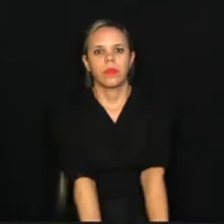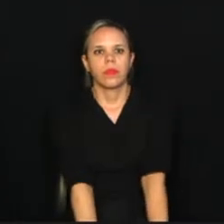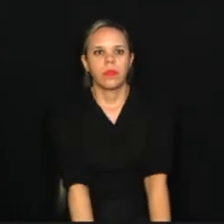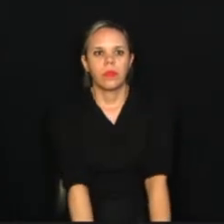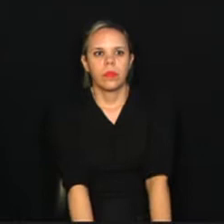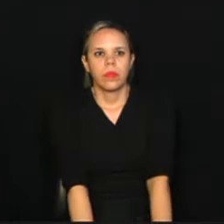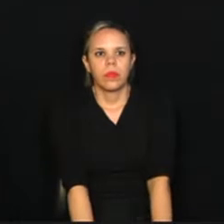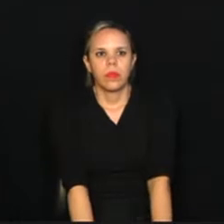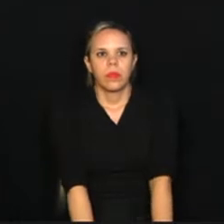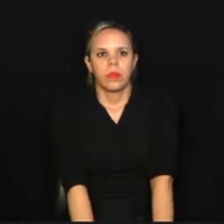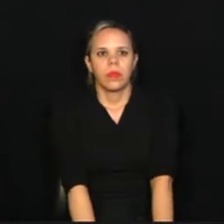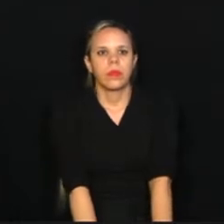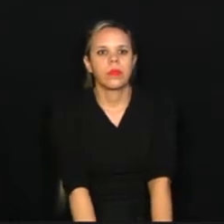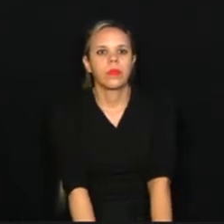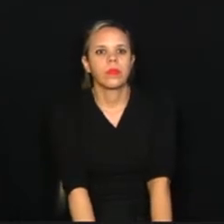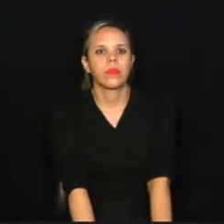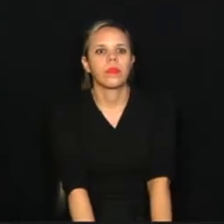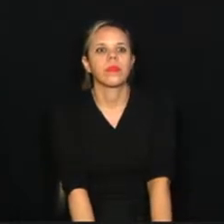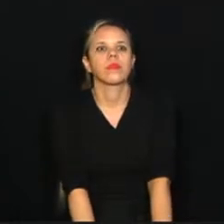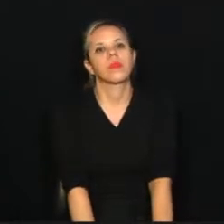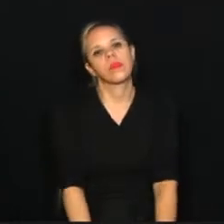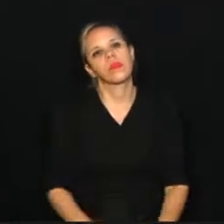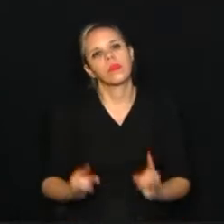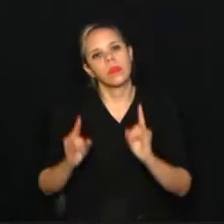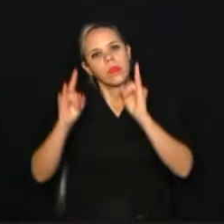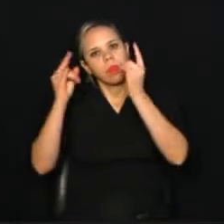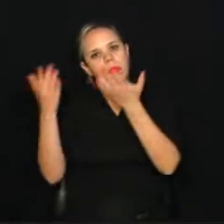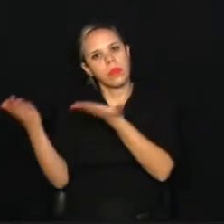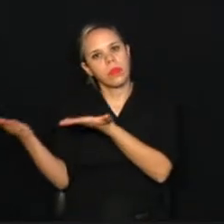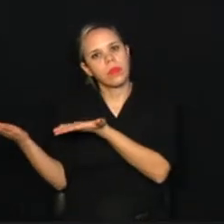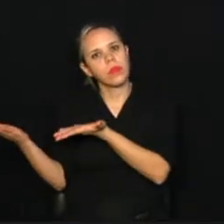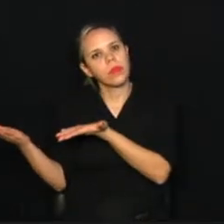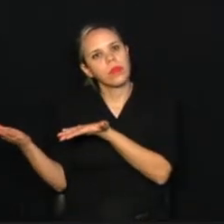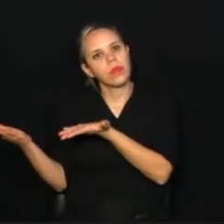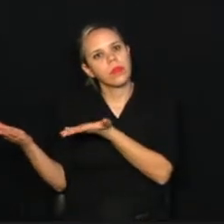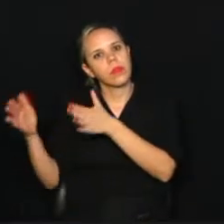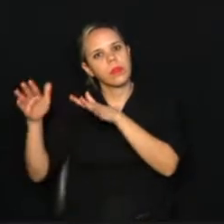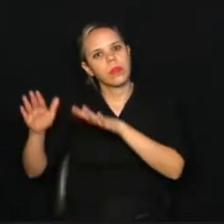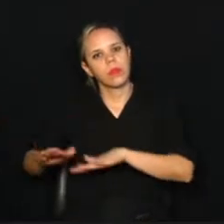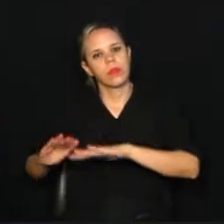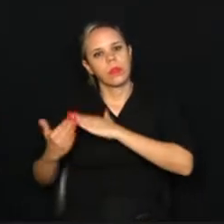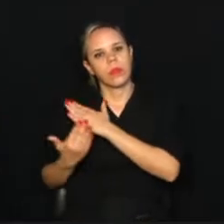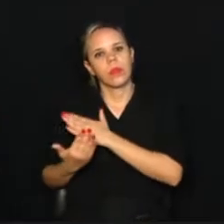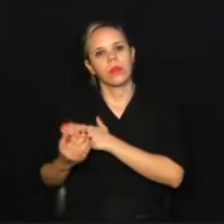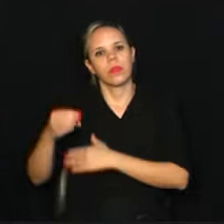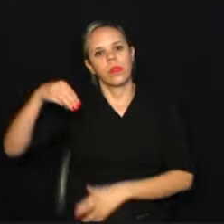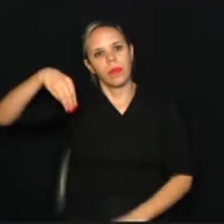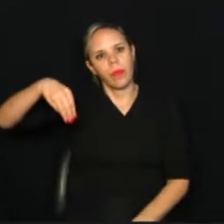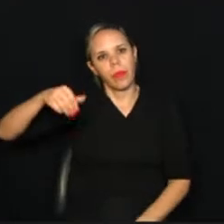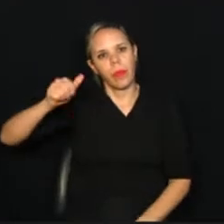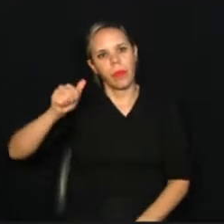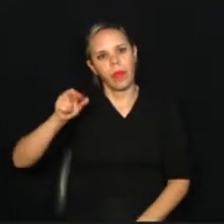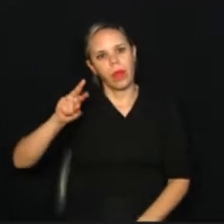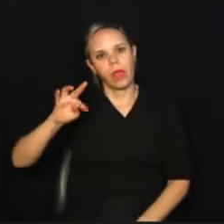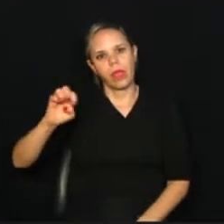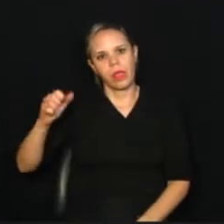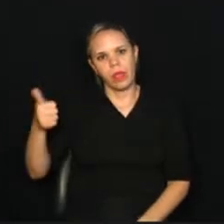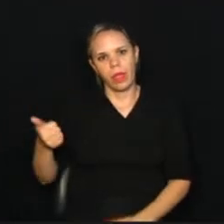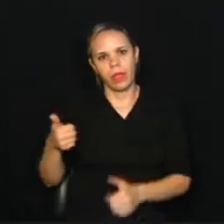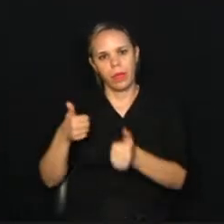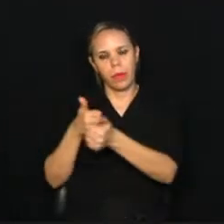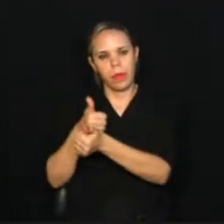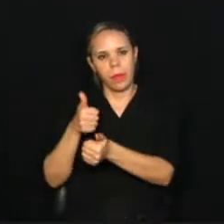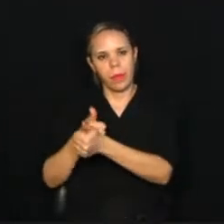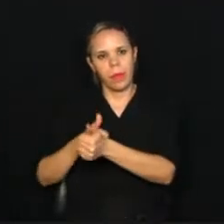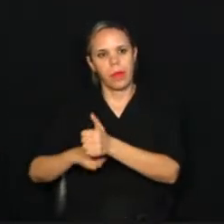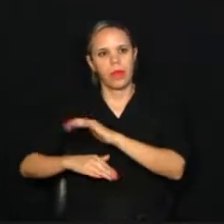Você só aqui, né? Bom, esse é o prédio da IMA, a gente fica aqui na Vila Marieta, perto da Câmara Municipal. É